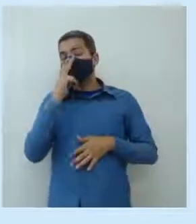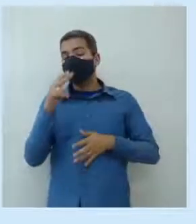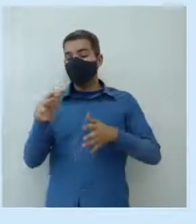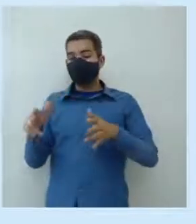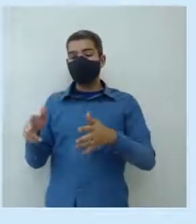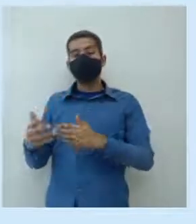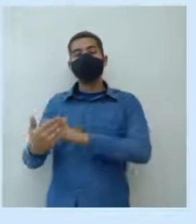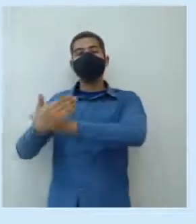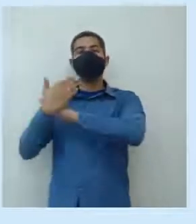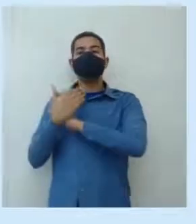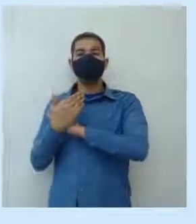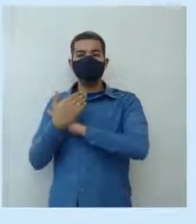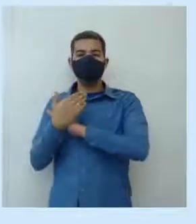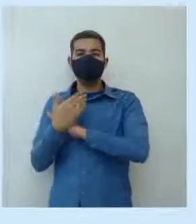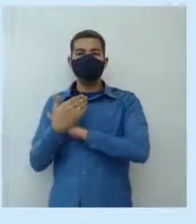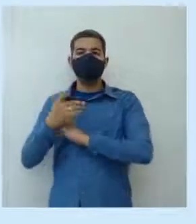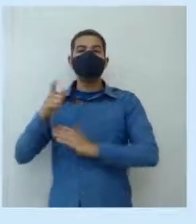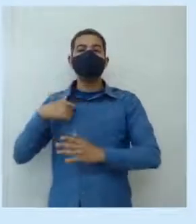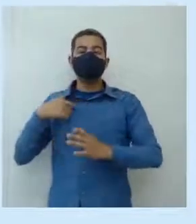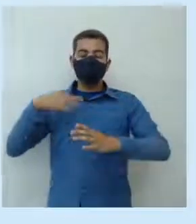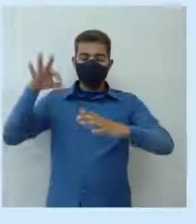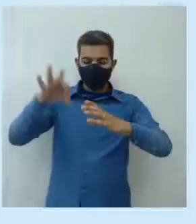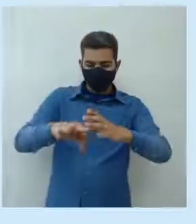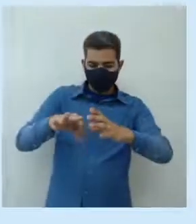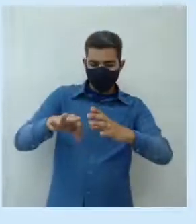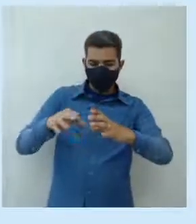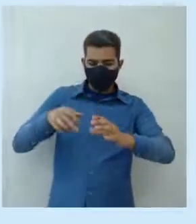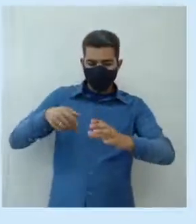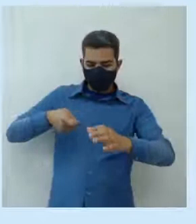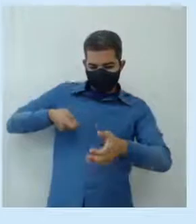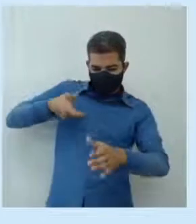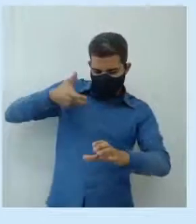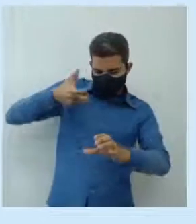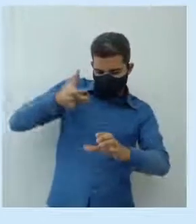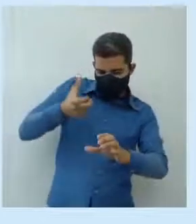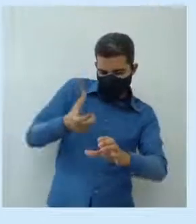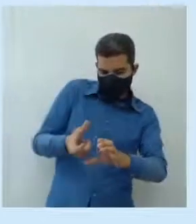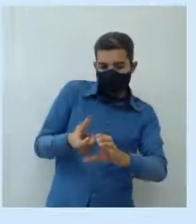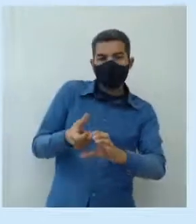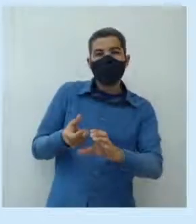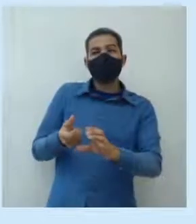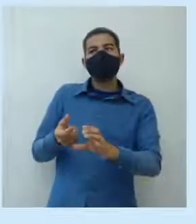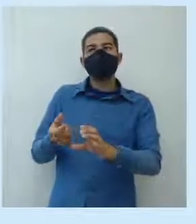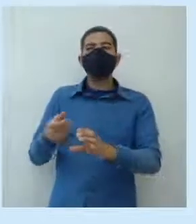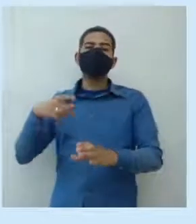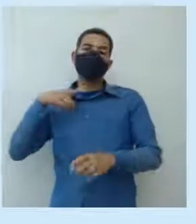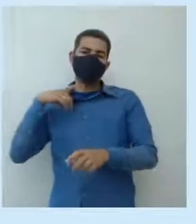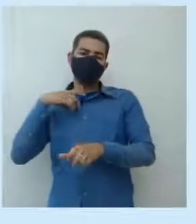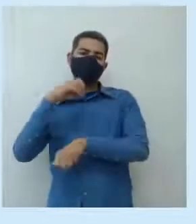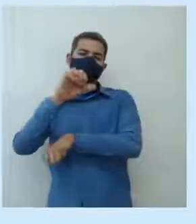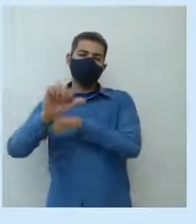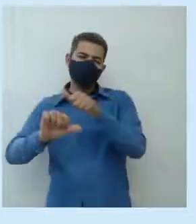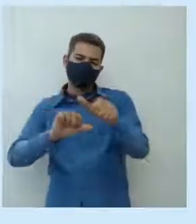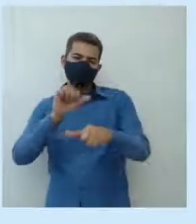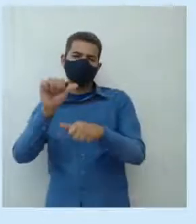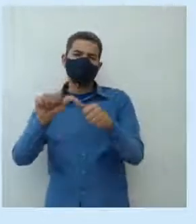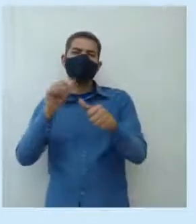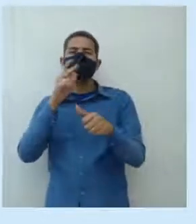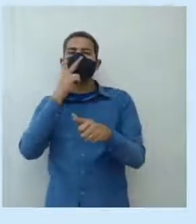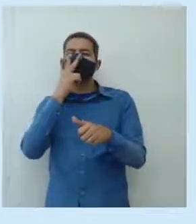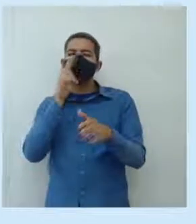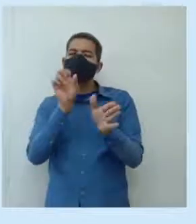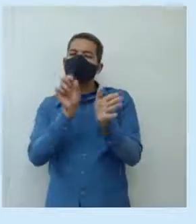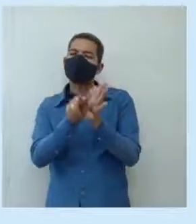mas o tipo de plantação, os insumos químicos que está dentro da produção, ele faz com que haja um envenenamento